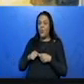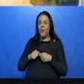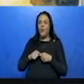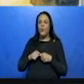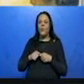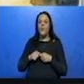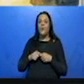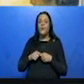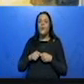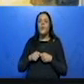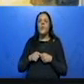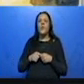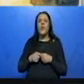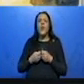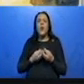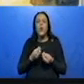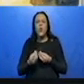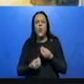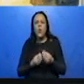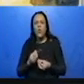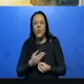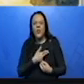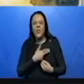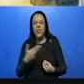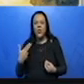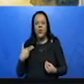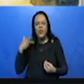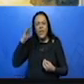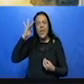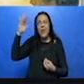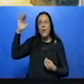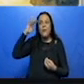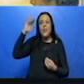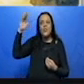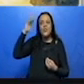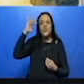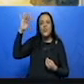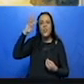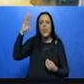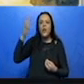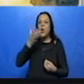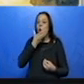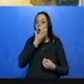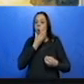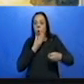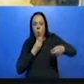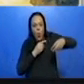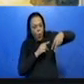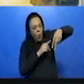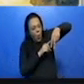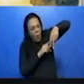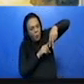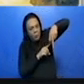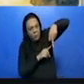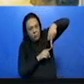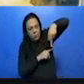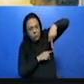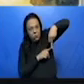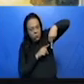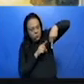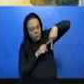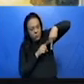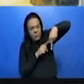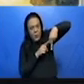moldou o nosso imaginário sobre tesouros, sobre, olha lá, um homem de uma perna só, uma perna de pau, tá?